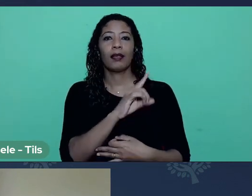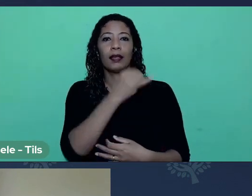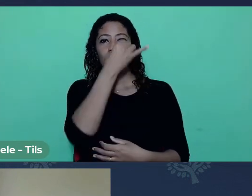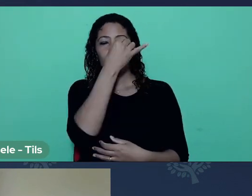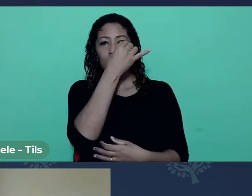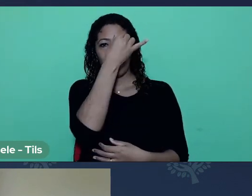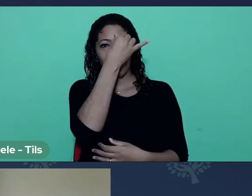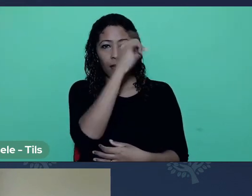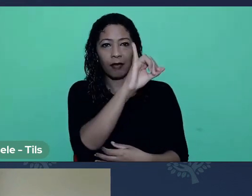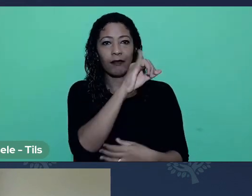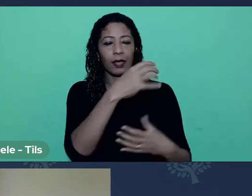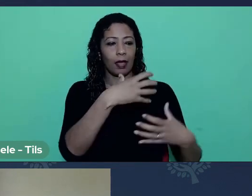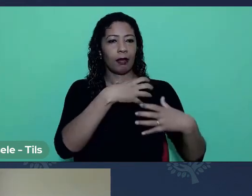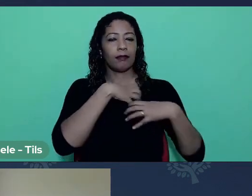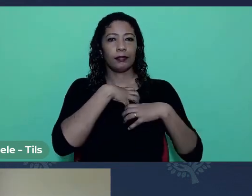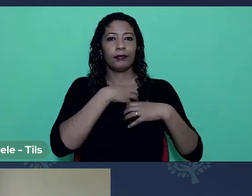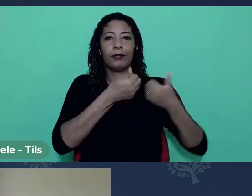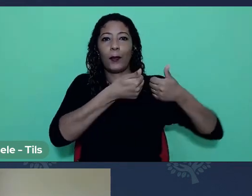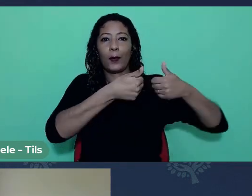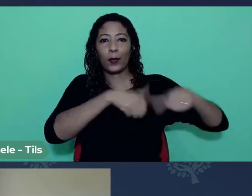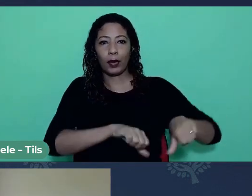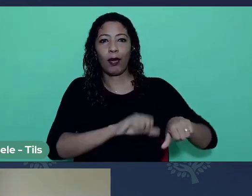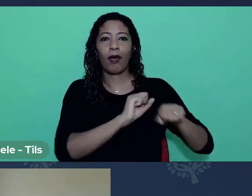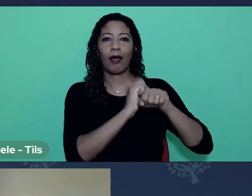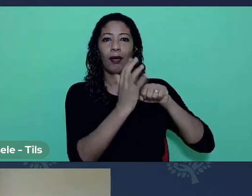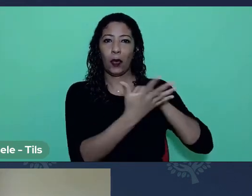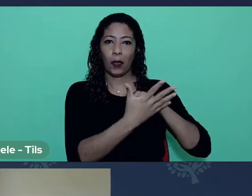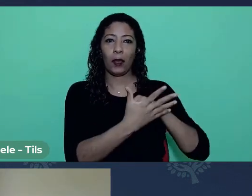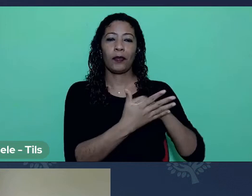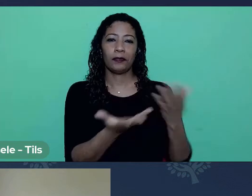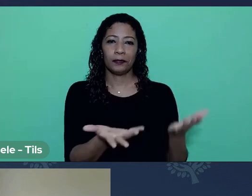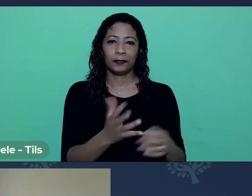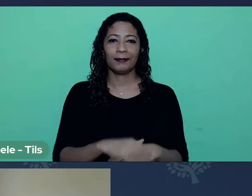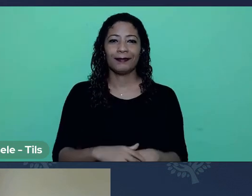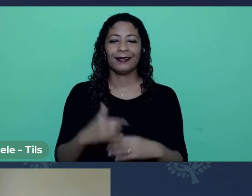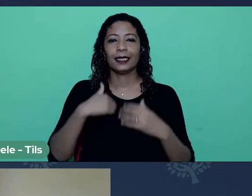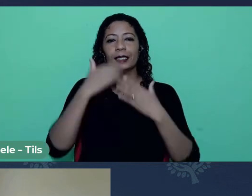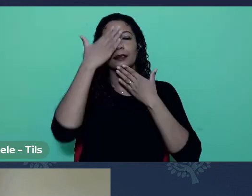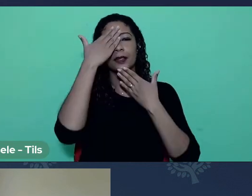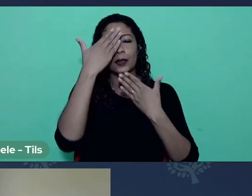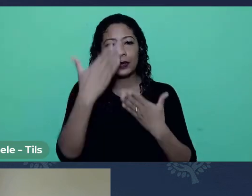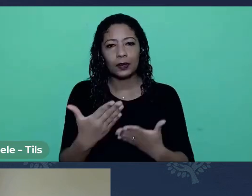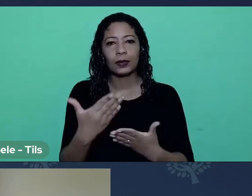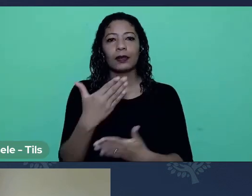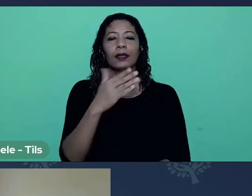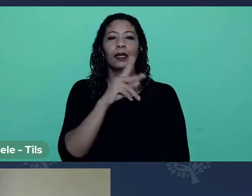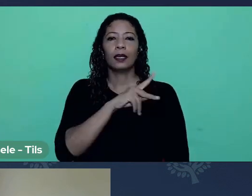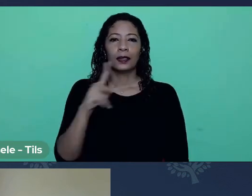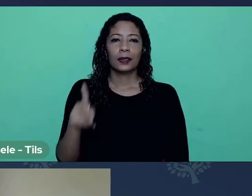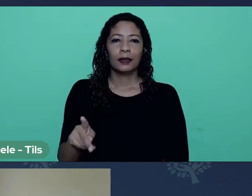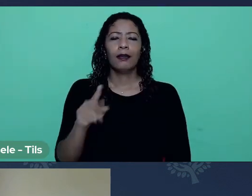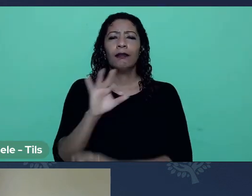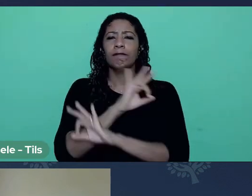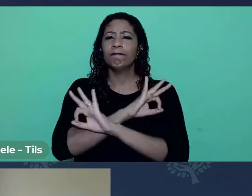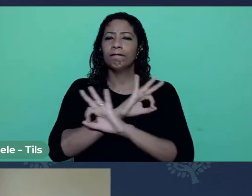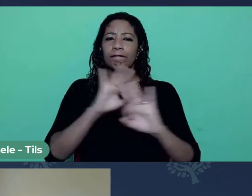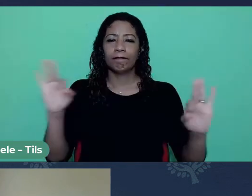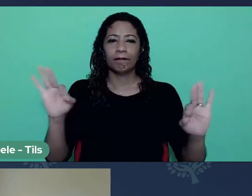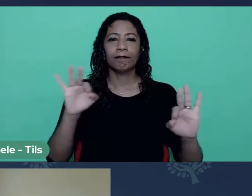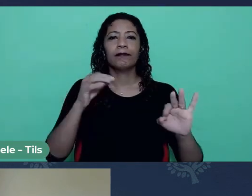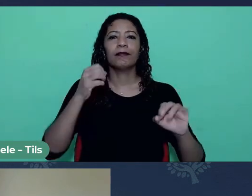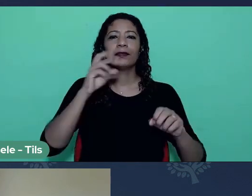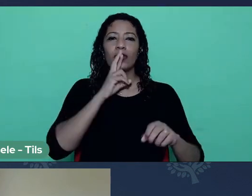grave. Muito Sem dúvida. obrigada, professor. Assim, foi ótimo, foi muito esclarecedor sua palestra, a resposta aqui às